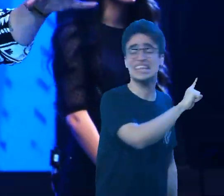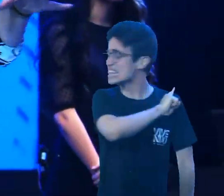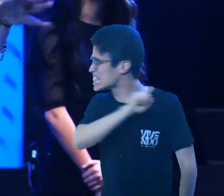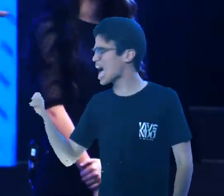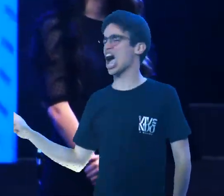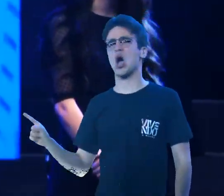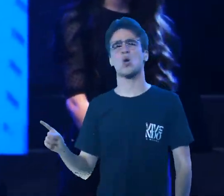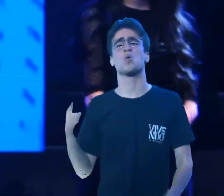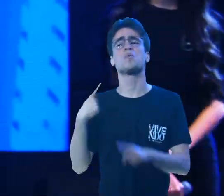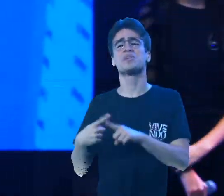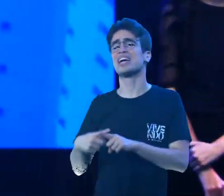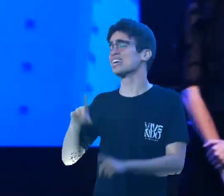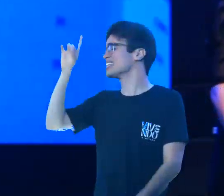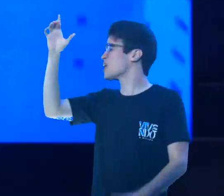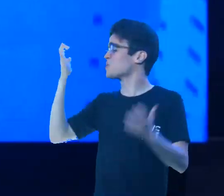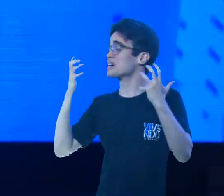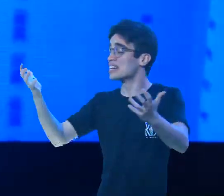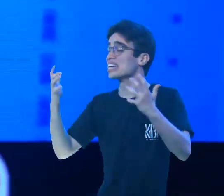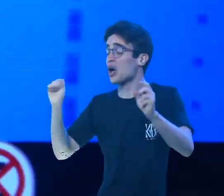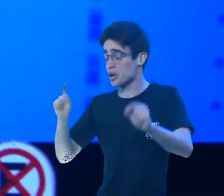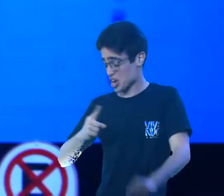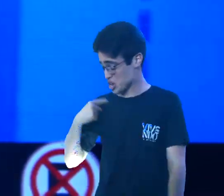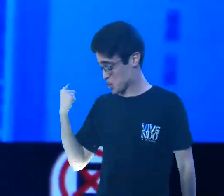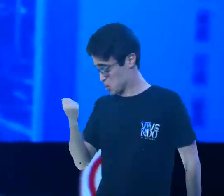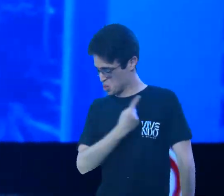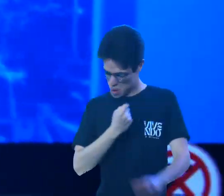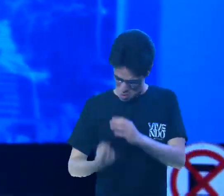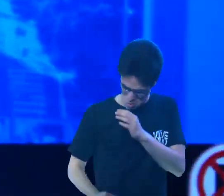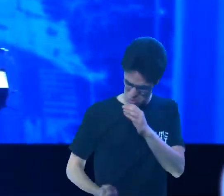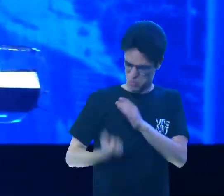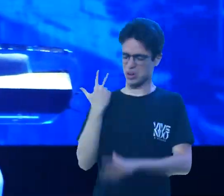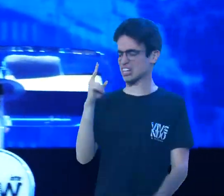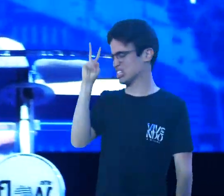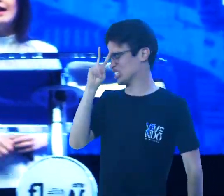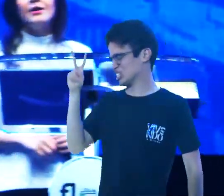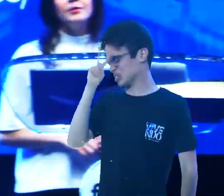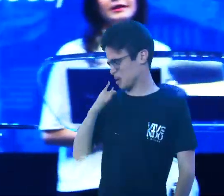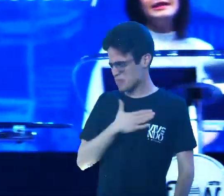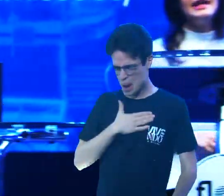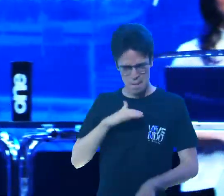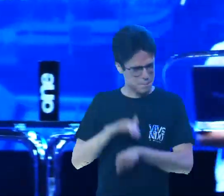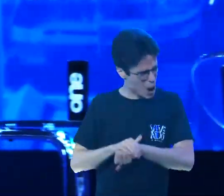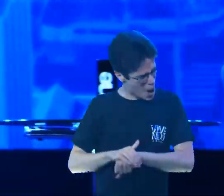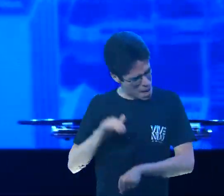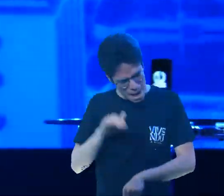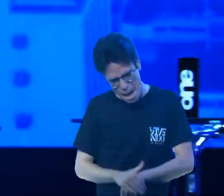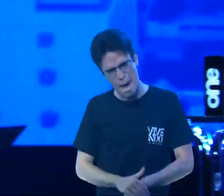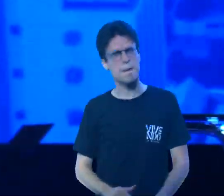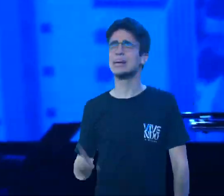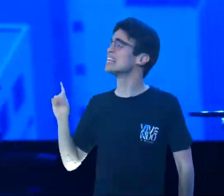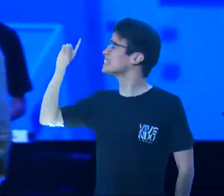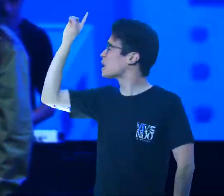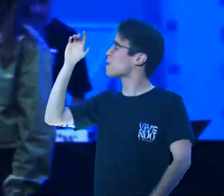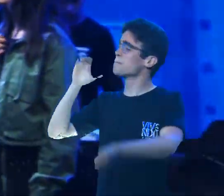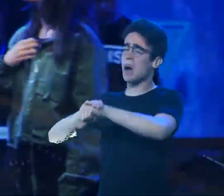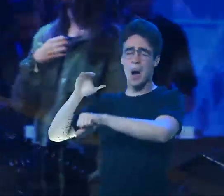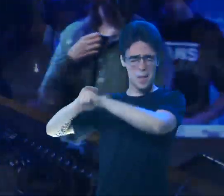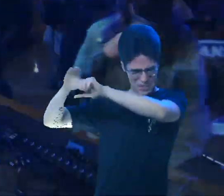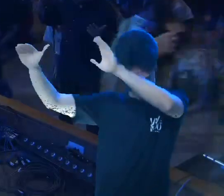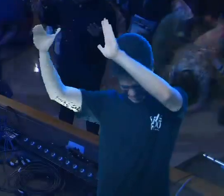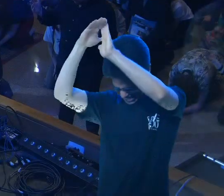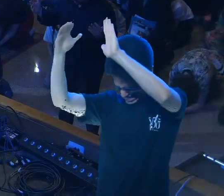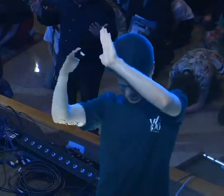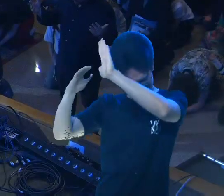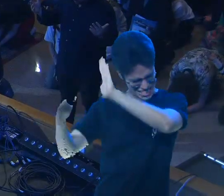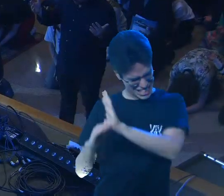quer que construamos as nossas próprias histórias contigo. O Senhor é um roteirista por